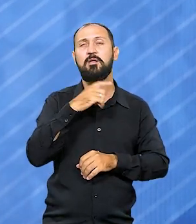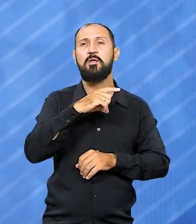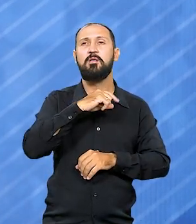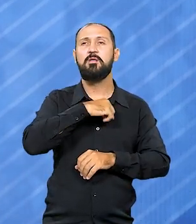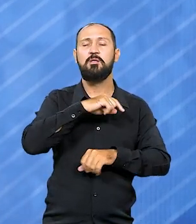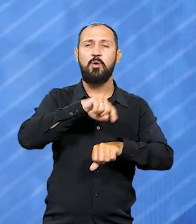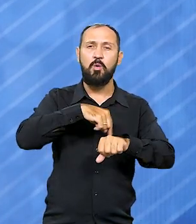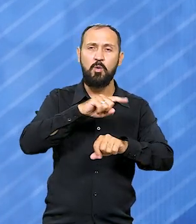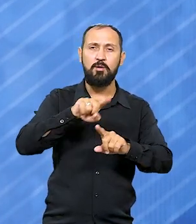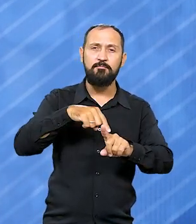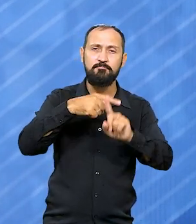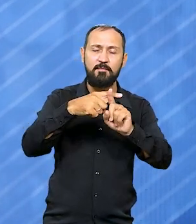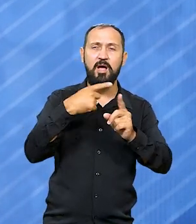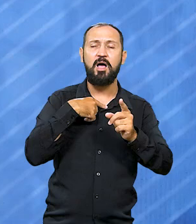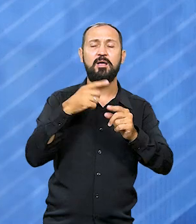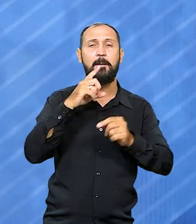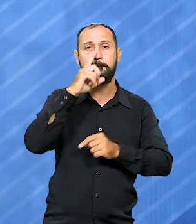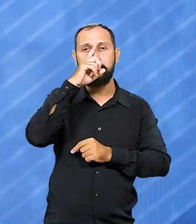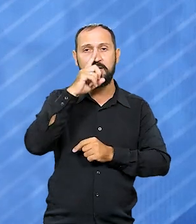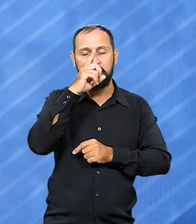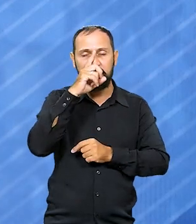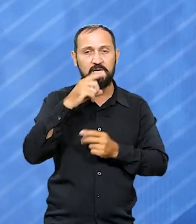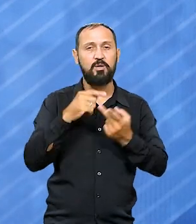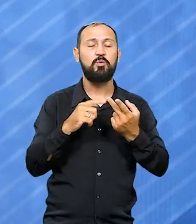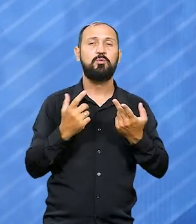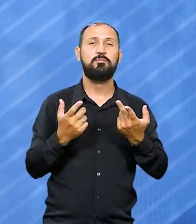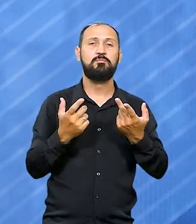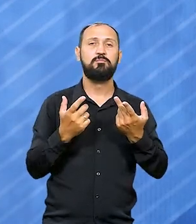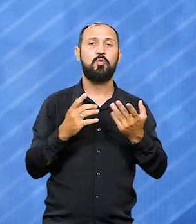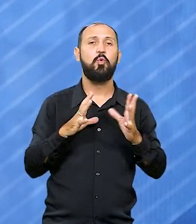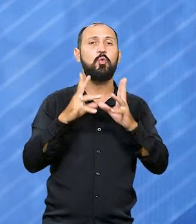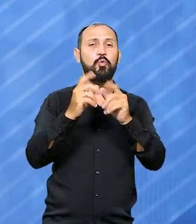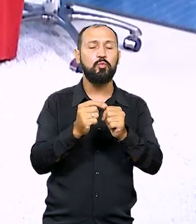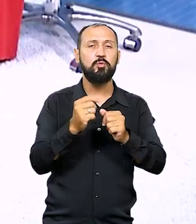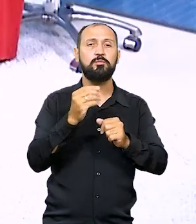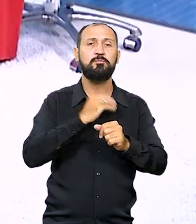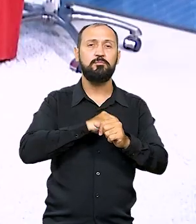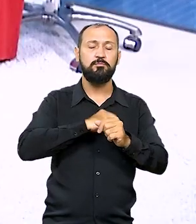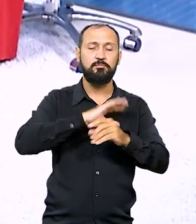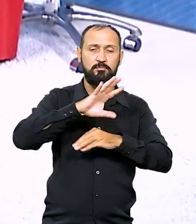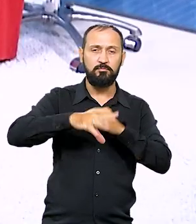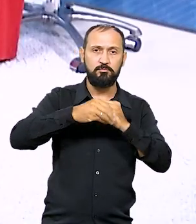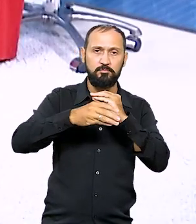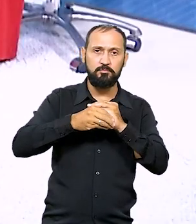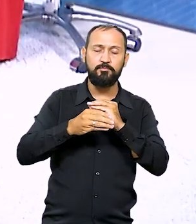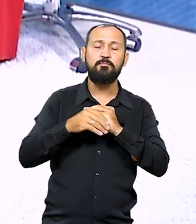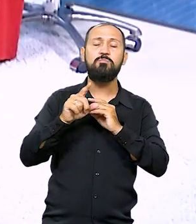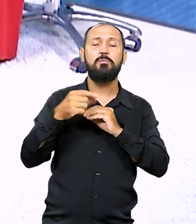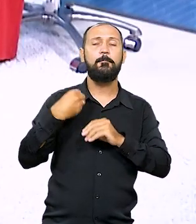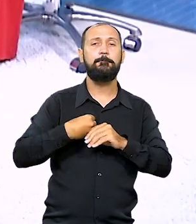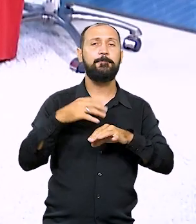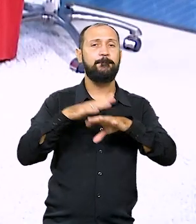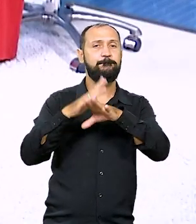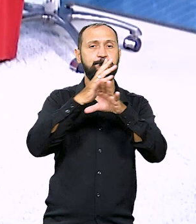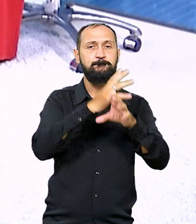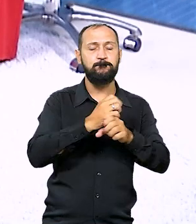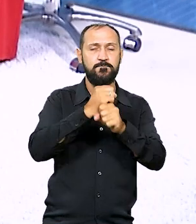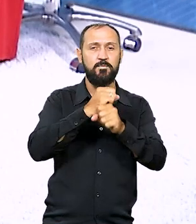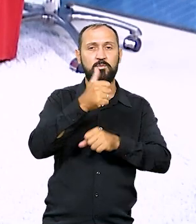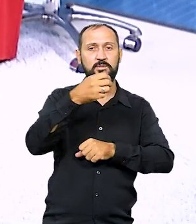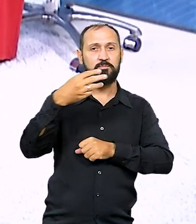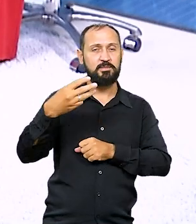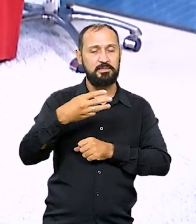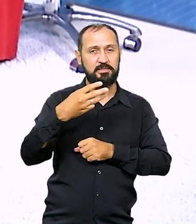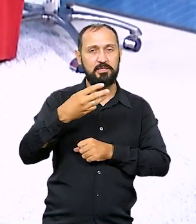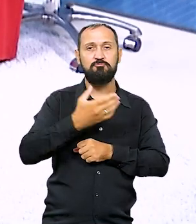remuneração, se ele recebe hora extra, alguns adicionais como insalubridade, periculosidade, todos esses adicionais são considerados para